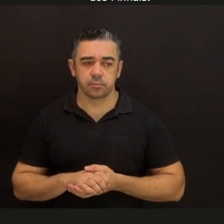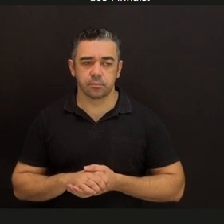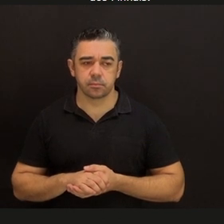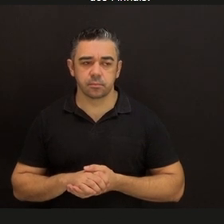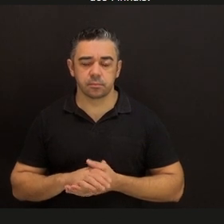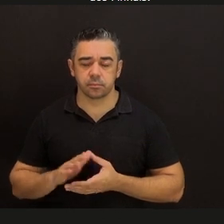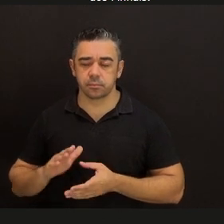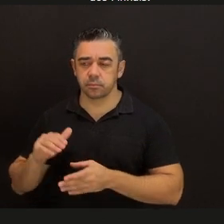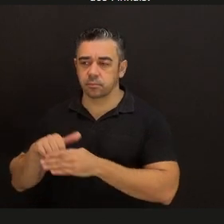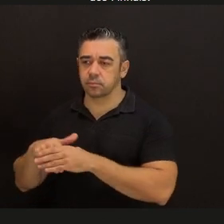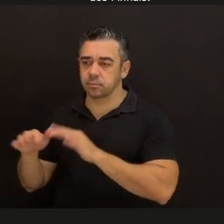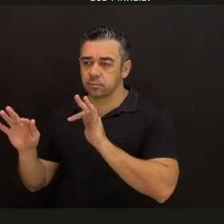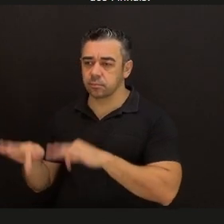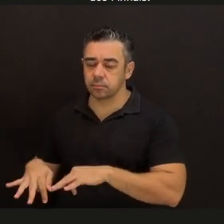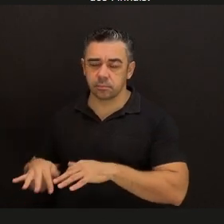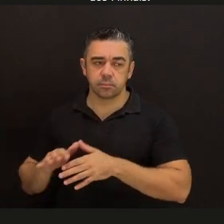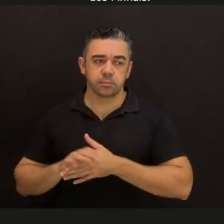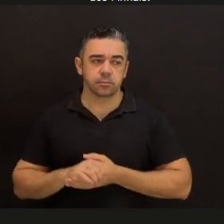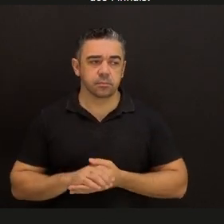votação encerrada